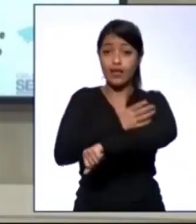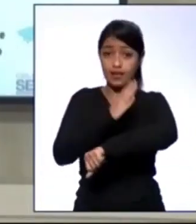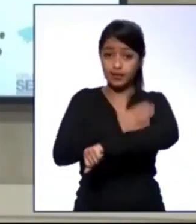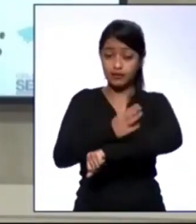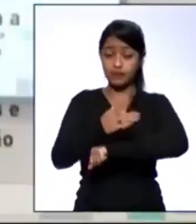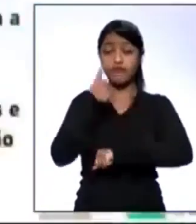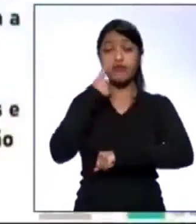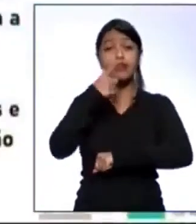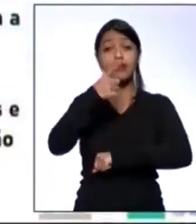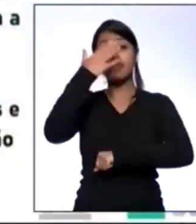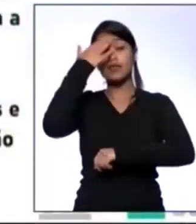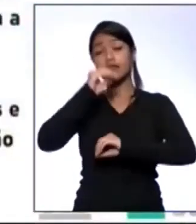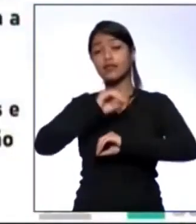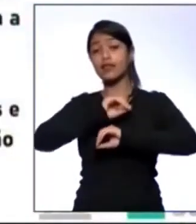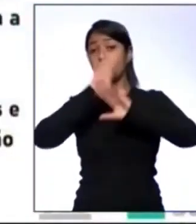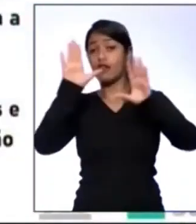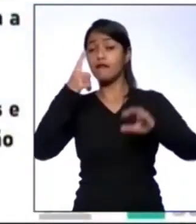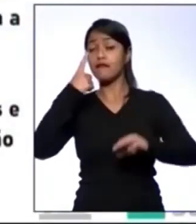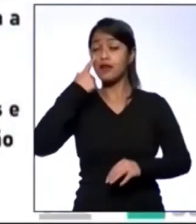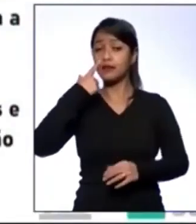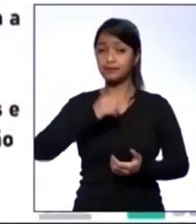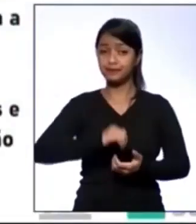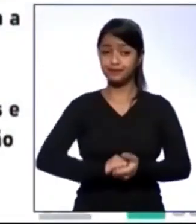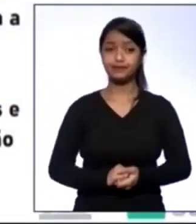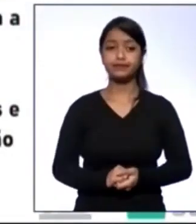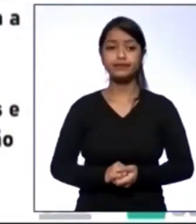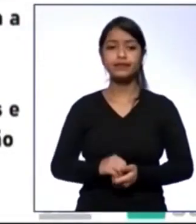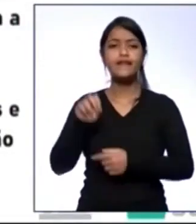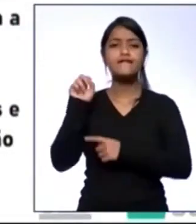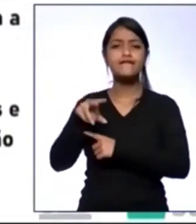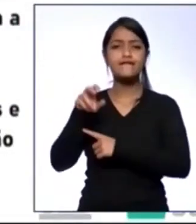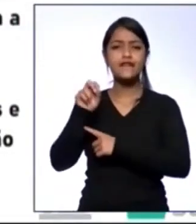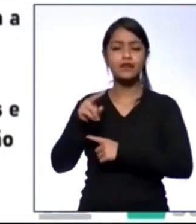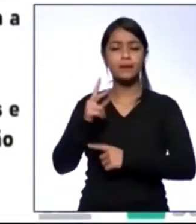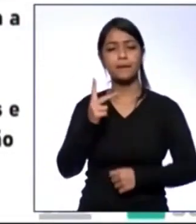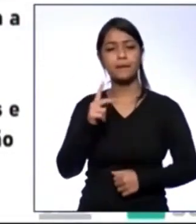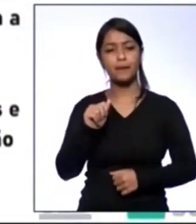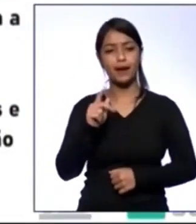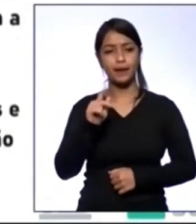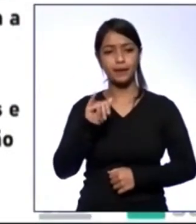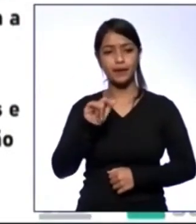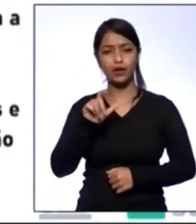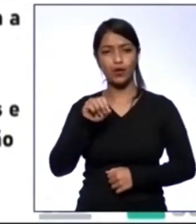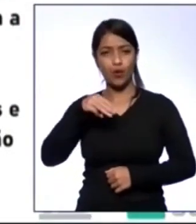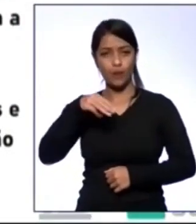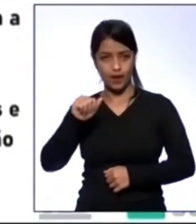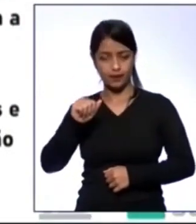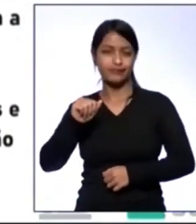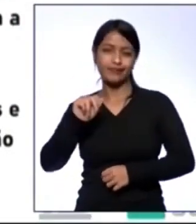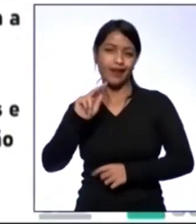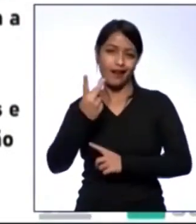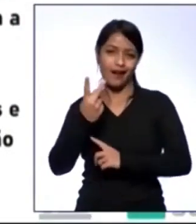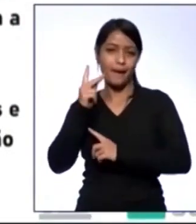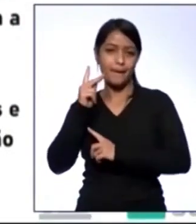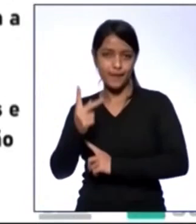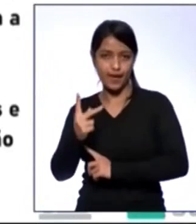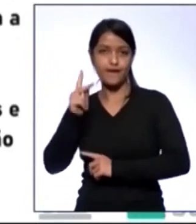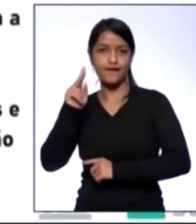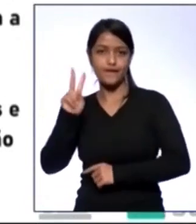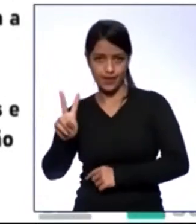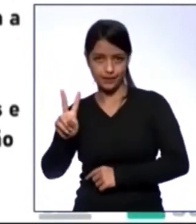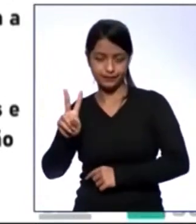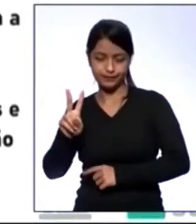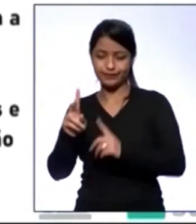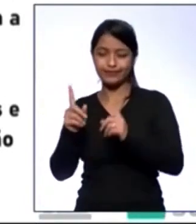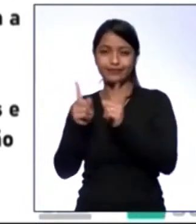de tudo que eu disse. Então, vamos lá. Ó. O vírus do papiloma humano, HPV, na sigla em inglês,